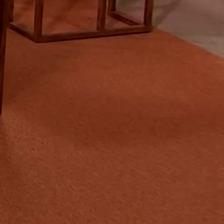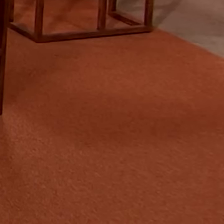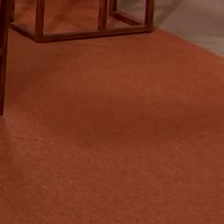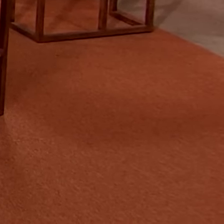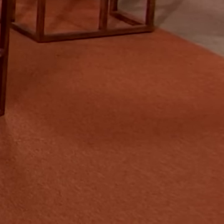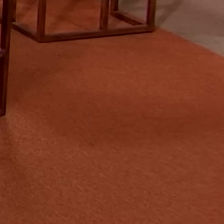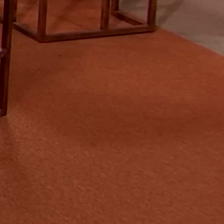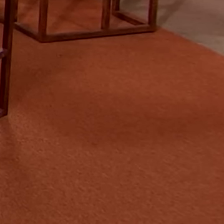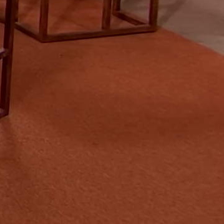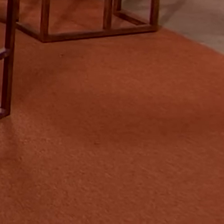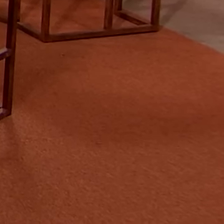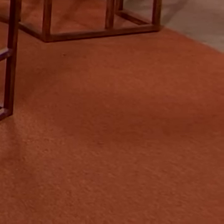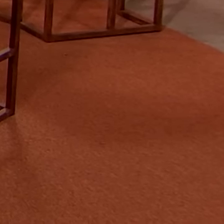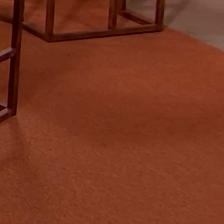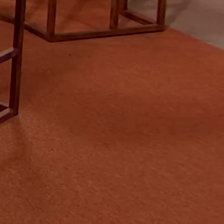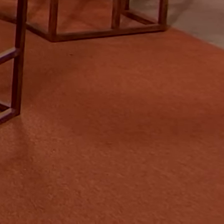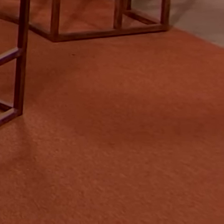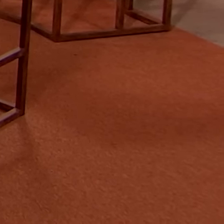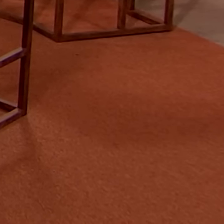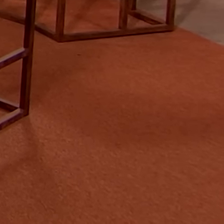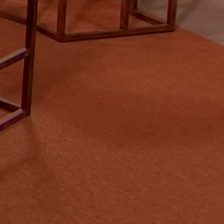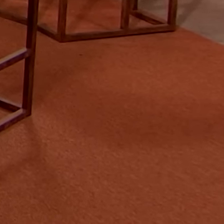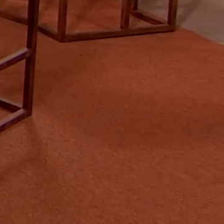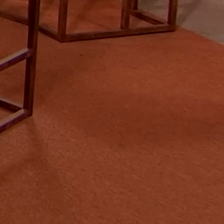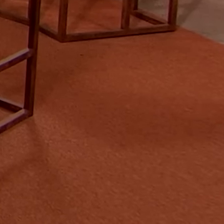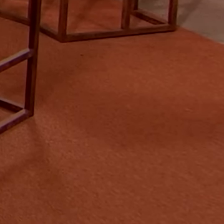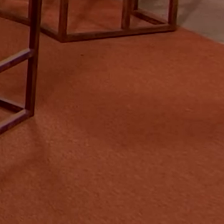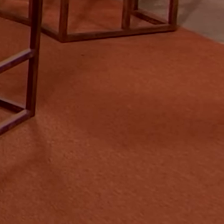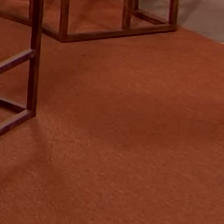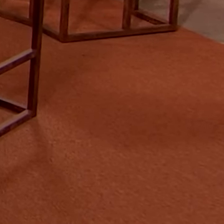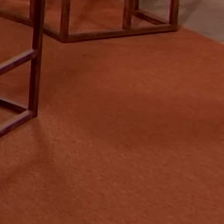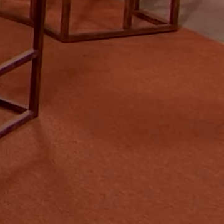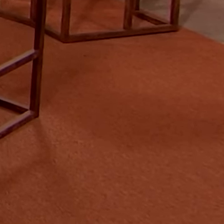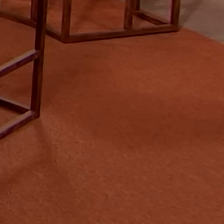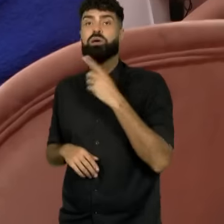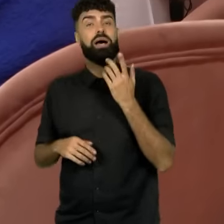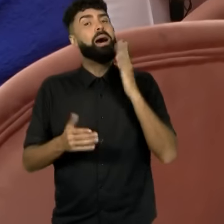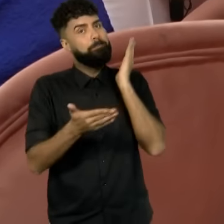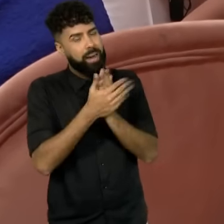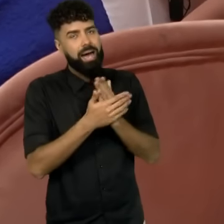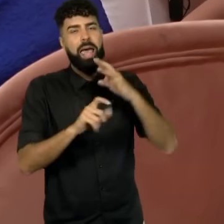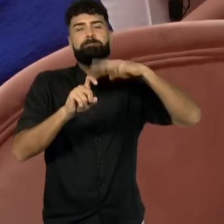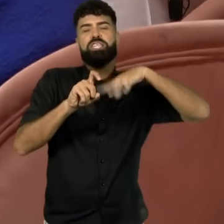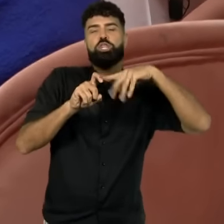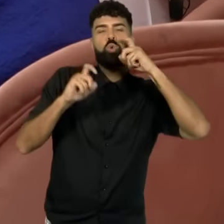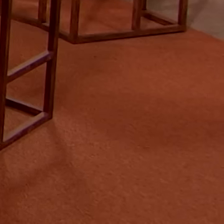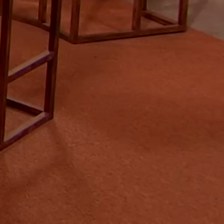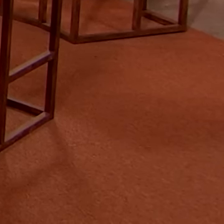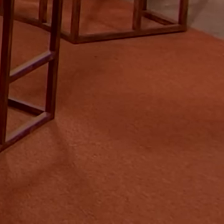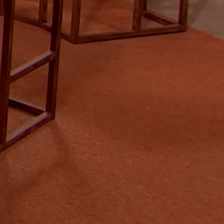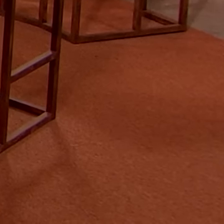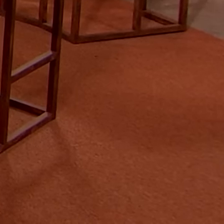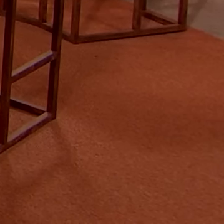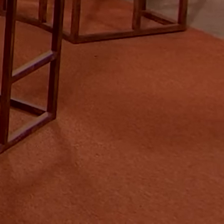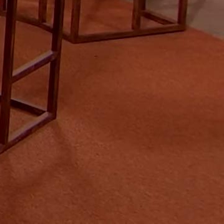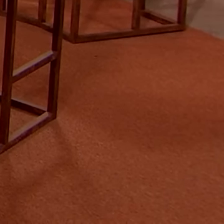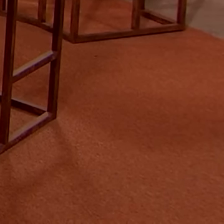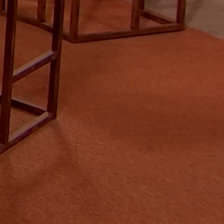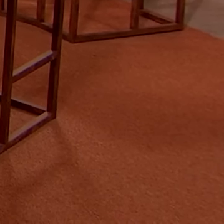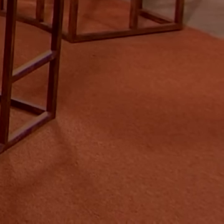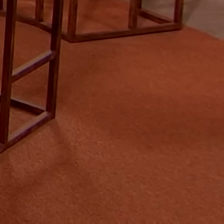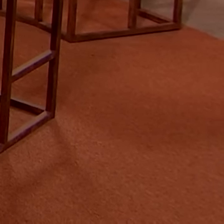nunca aconteceu. Nunca. Isso é uma mentira. Chacrinha, então a gente precisa desmistificar essas coisas, essas questões. Eu acho que uma boa maneira de